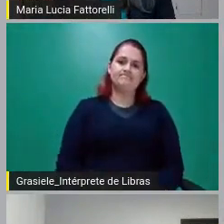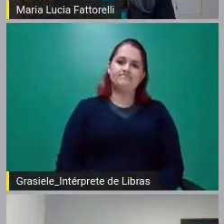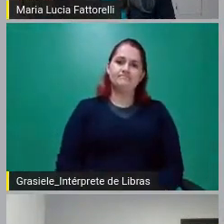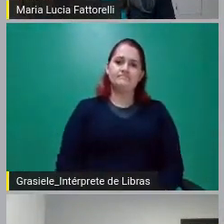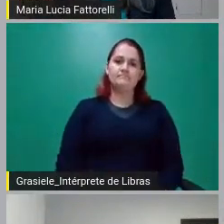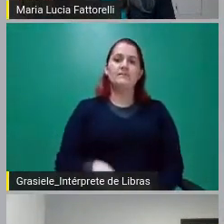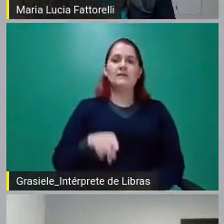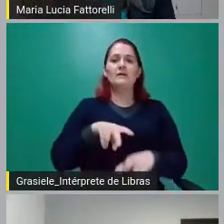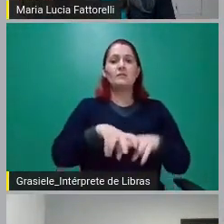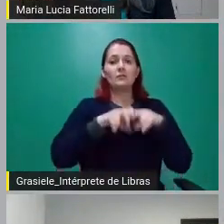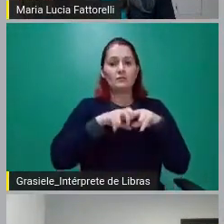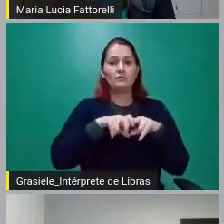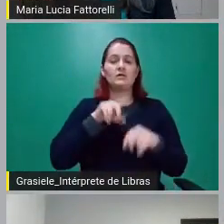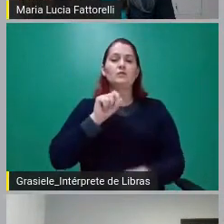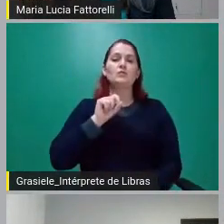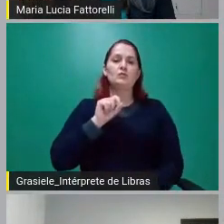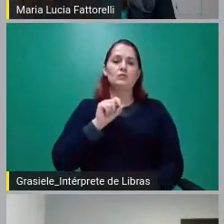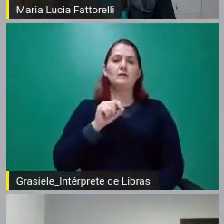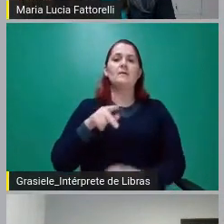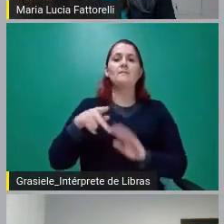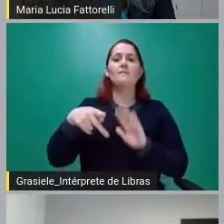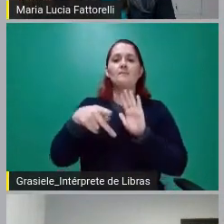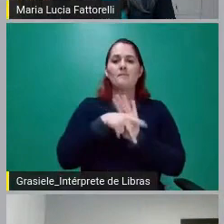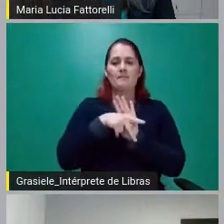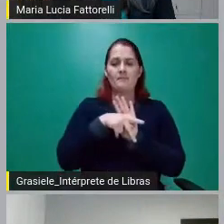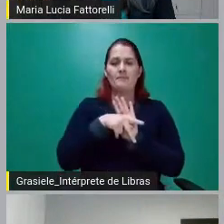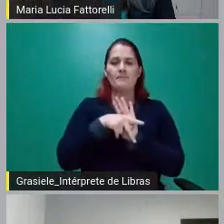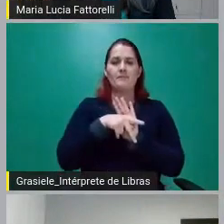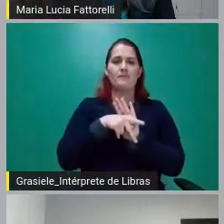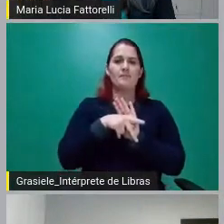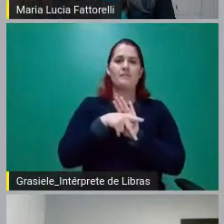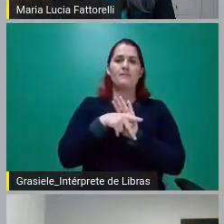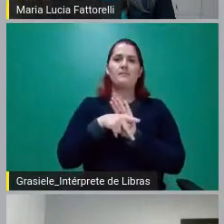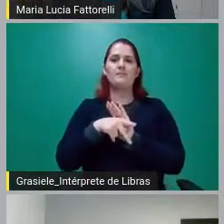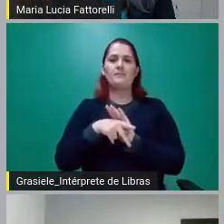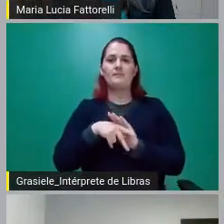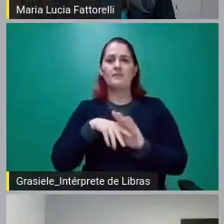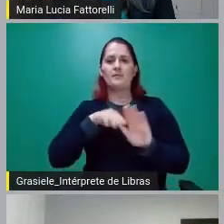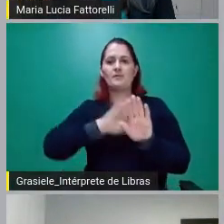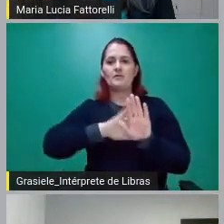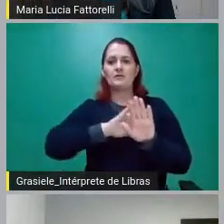que no cardápio das ideologias